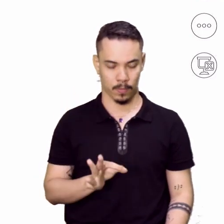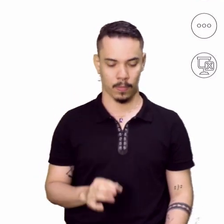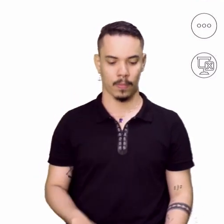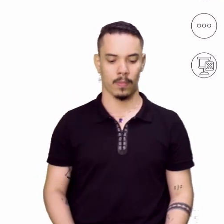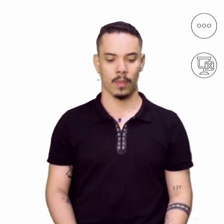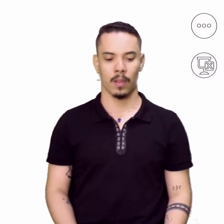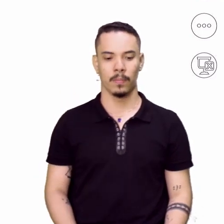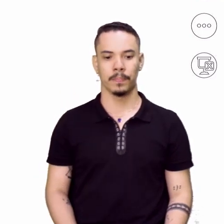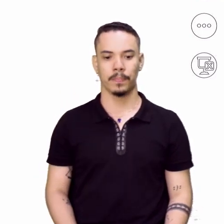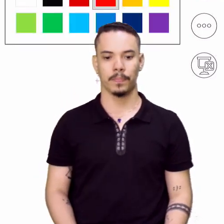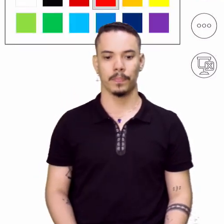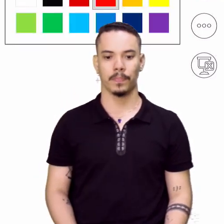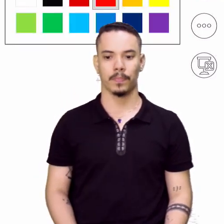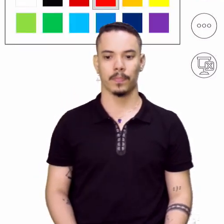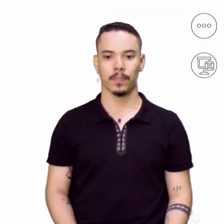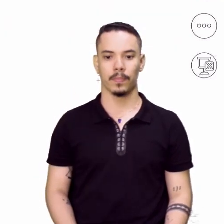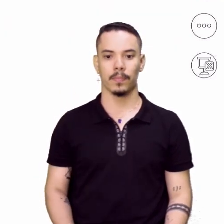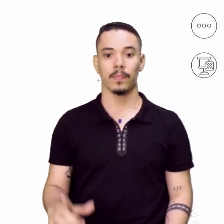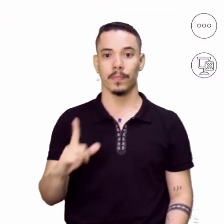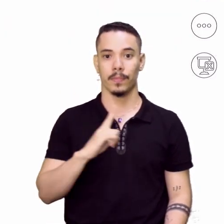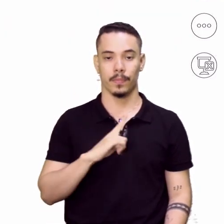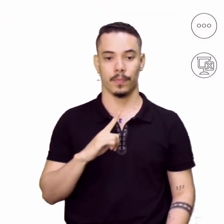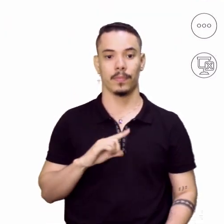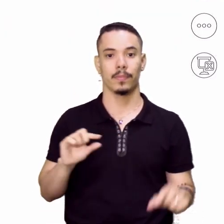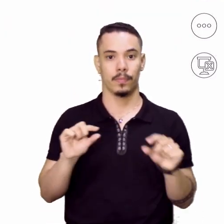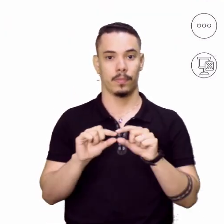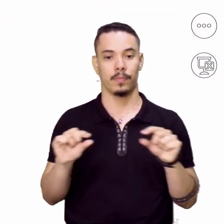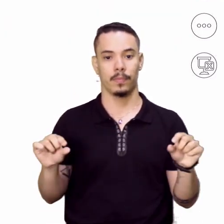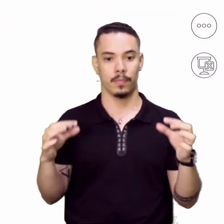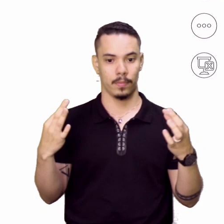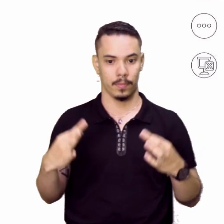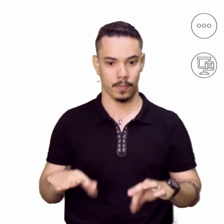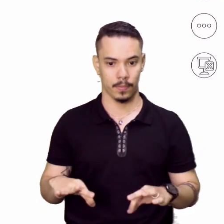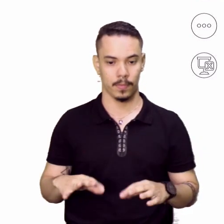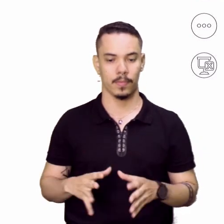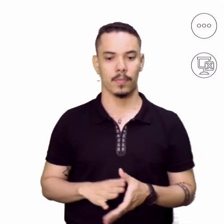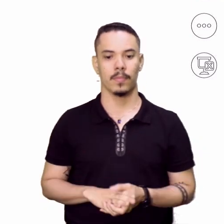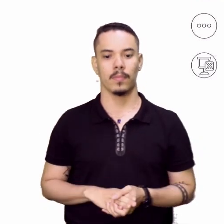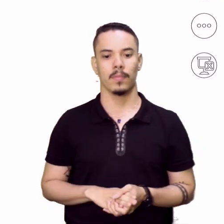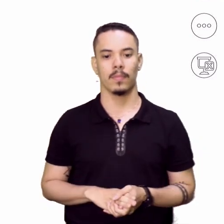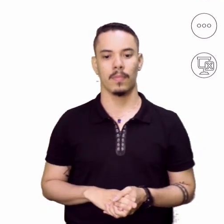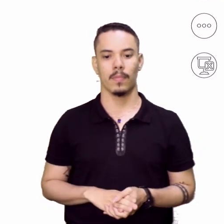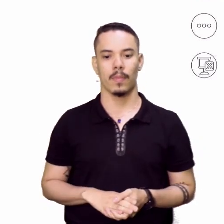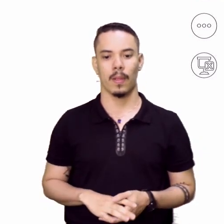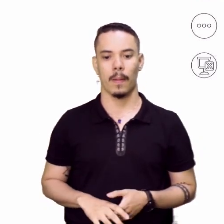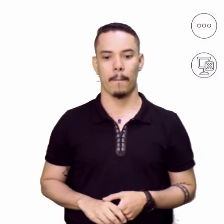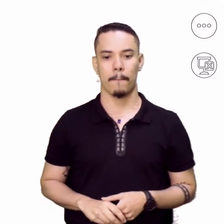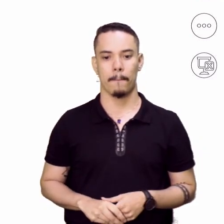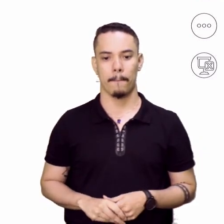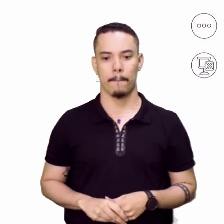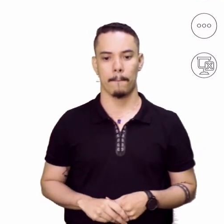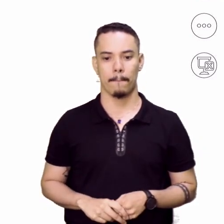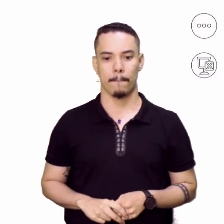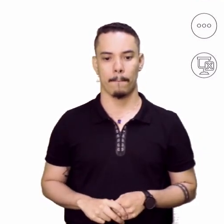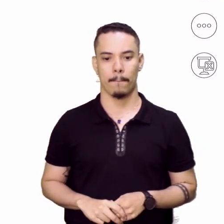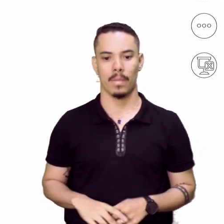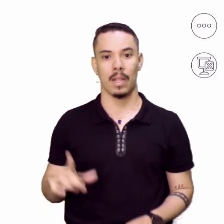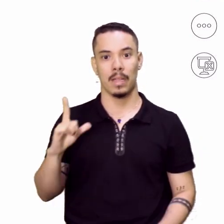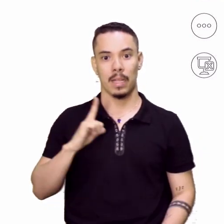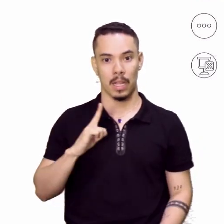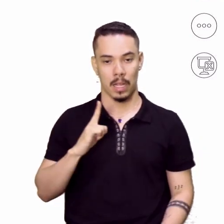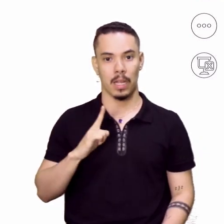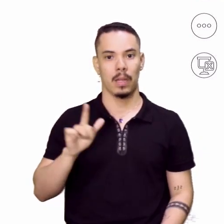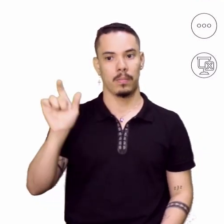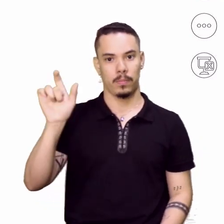verbo no futuro Então temos uma frase aqui afirmativa sujeito o verbo eu vem logo em seguida do sujeito